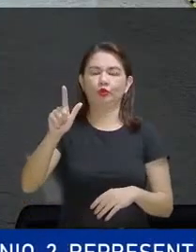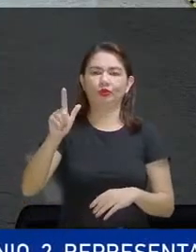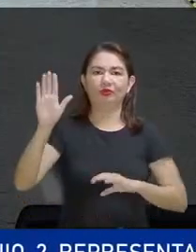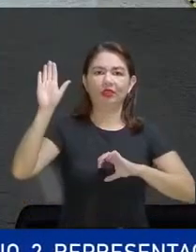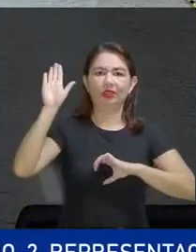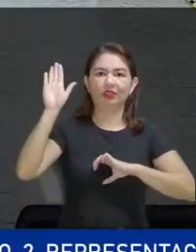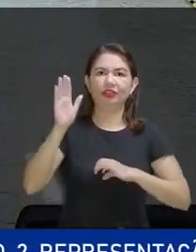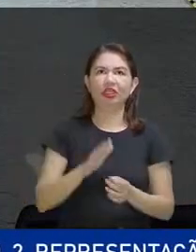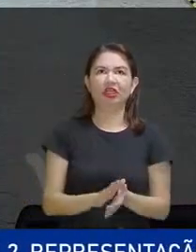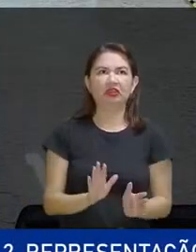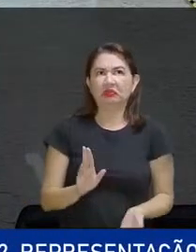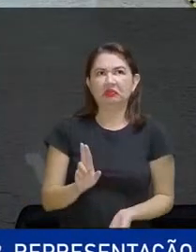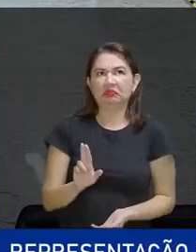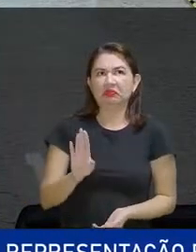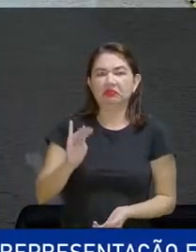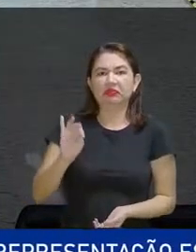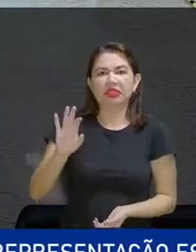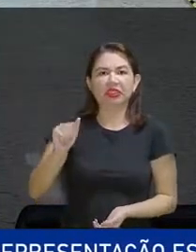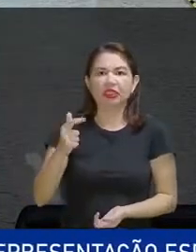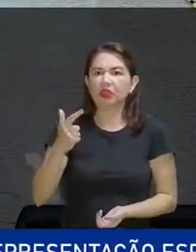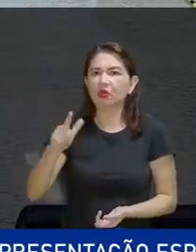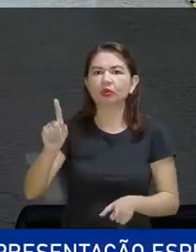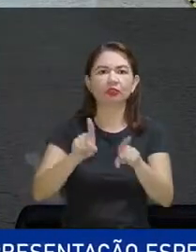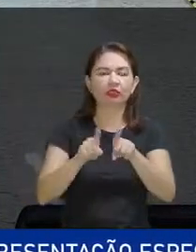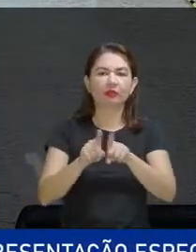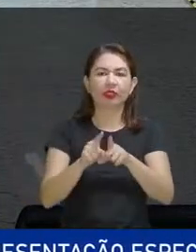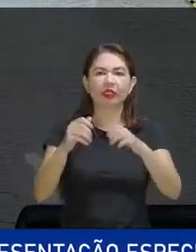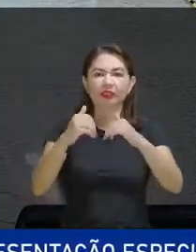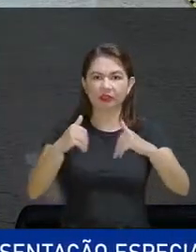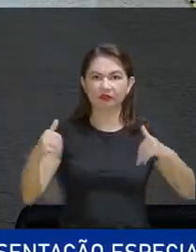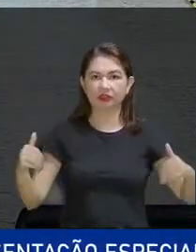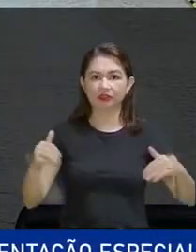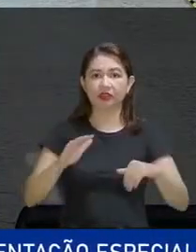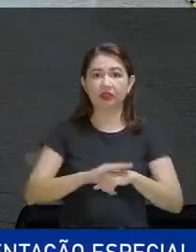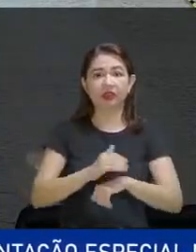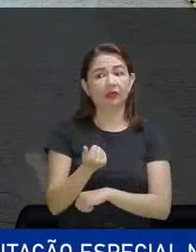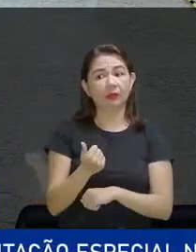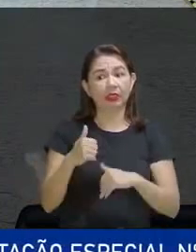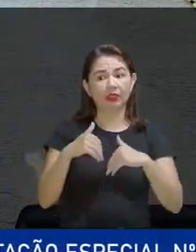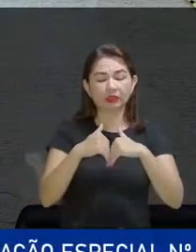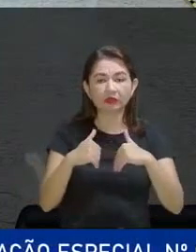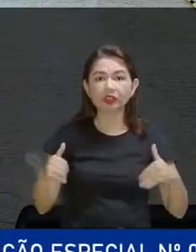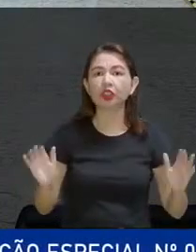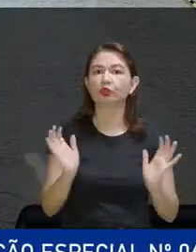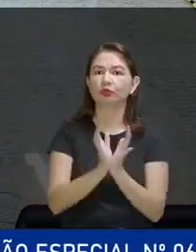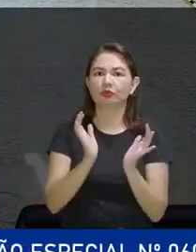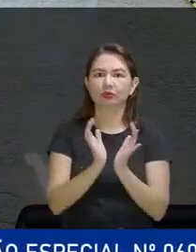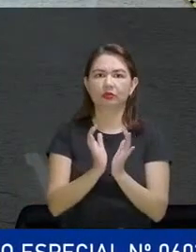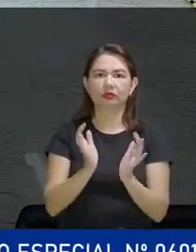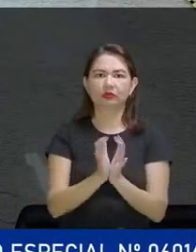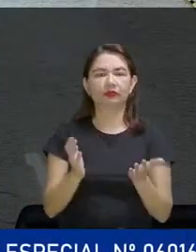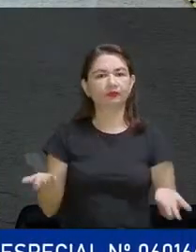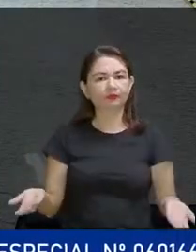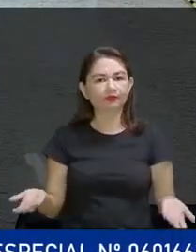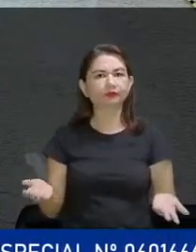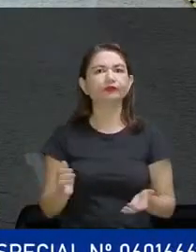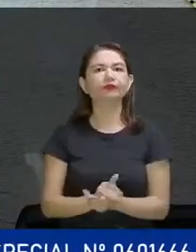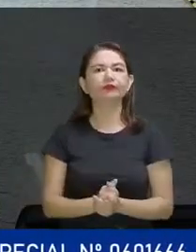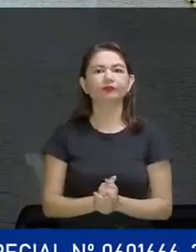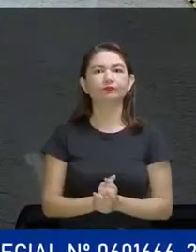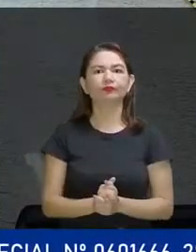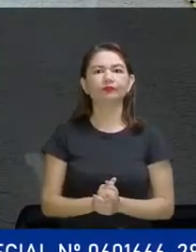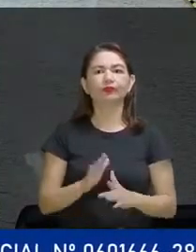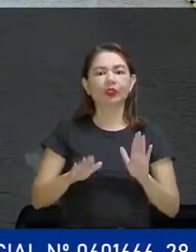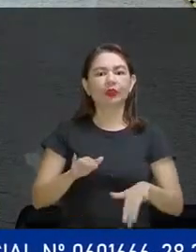e outros, aí ficou afastado. Disse, melhor tu afastar mesmo do grupo, enquanto está envolvido com esses negócios